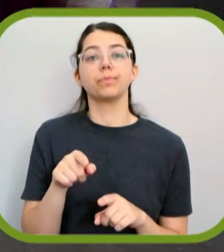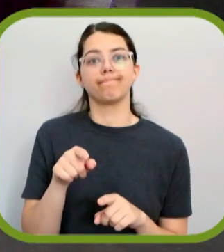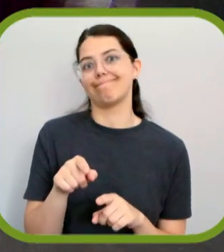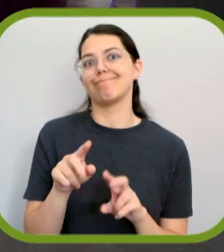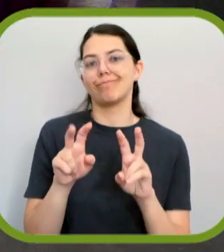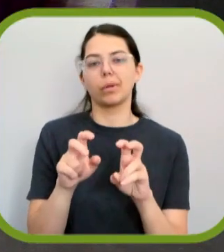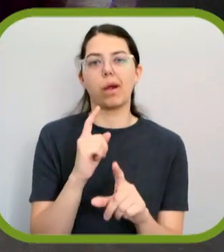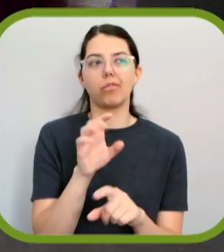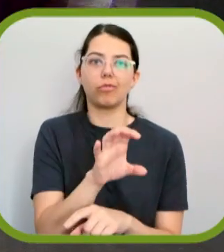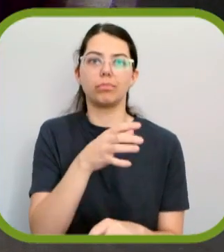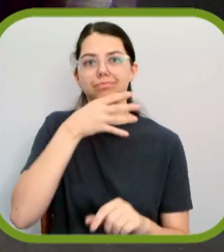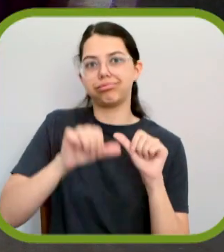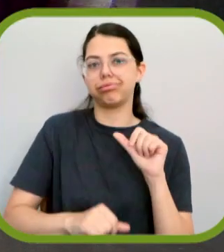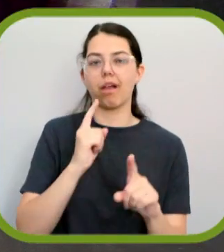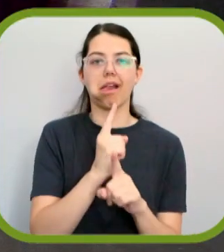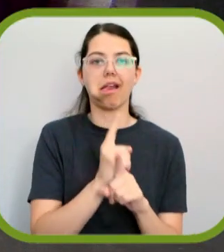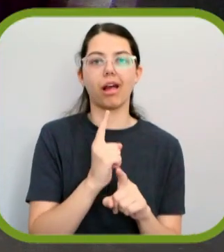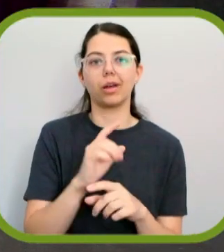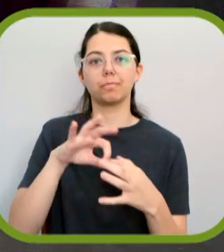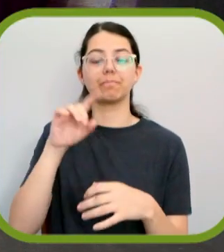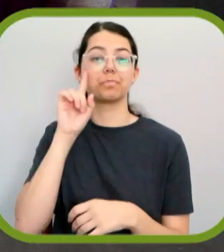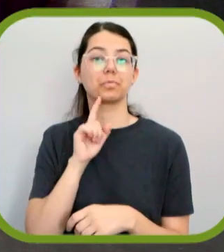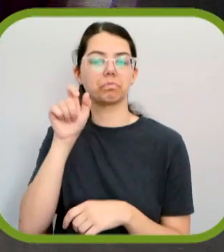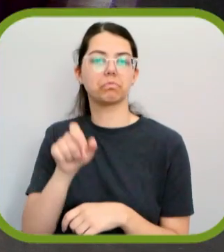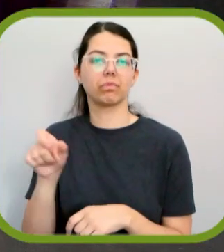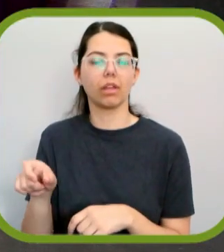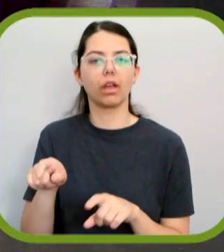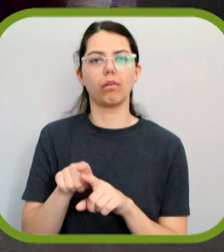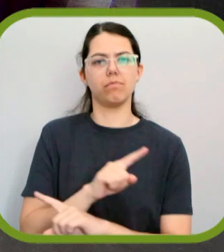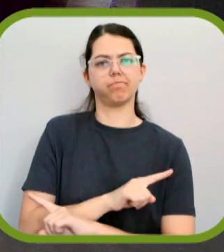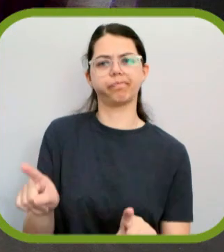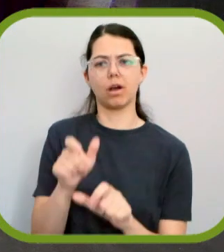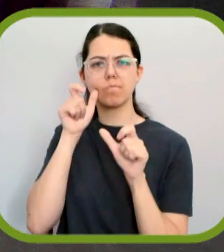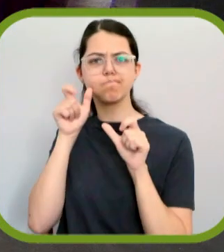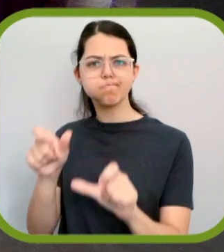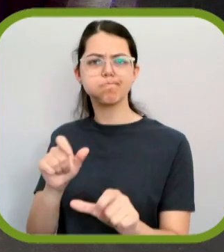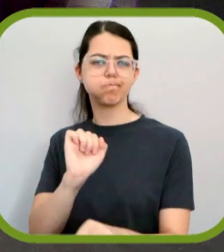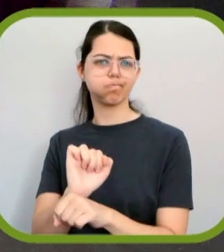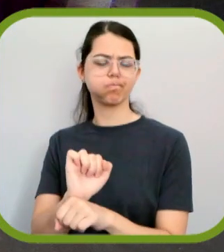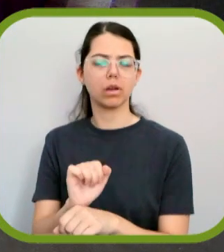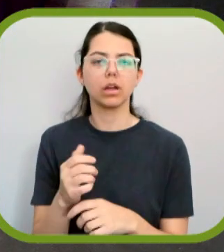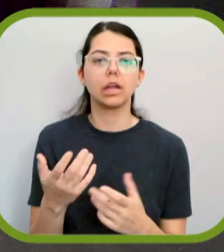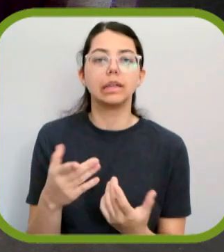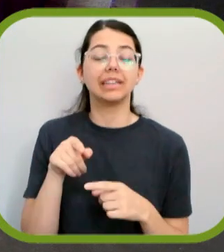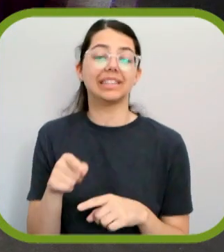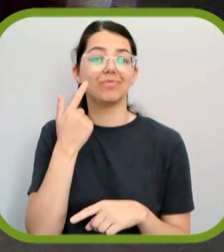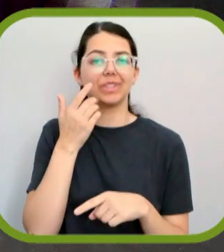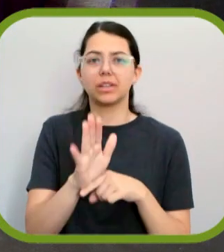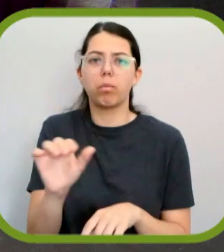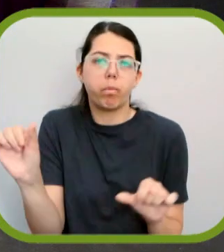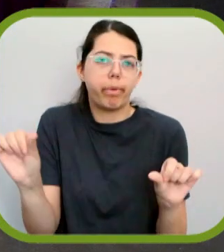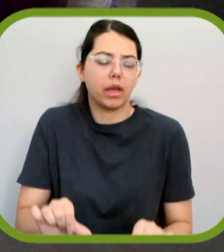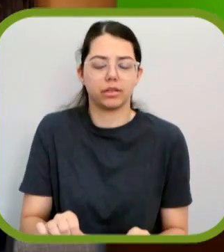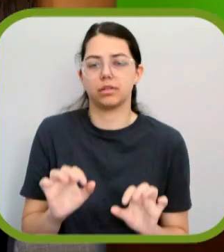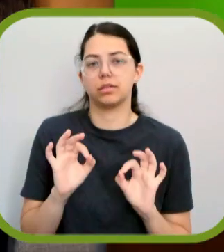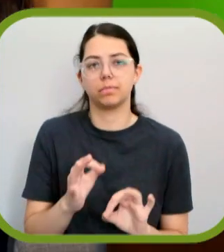toda a gente conhece, que falava exatamente da mesma maneira que eles, sobre as mulheres, sempre num tom de castração e de controlo, e